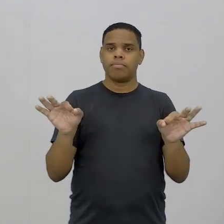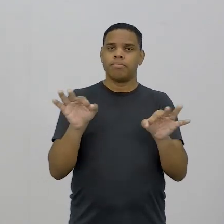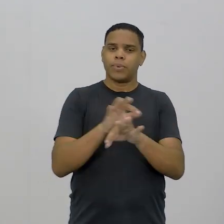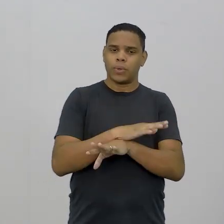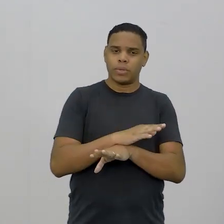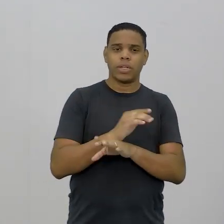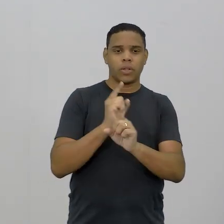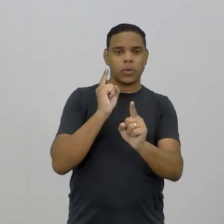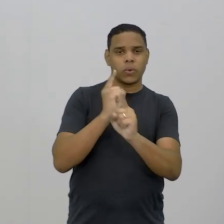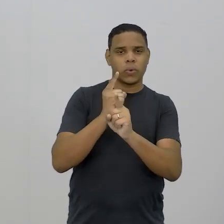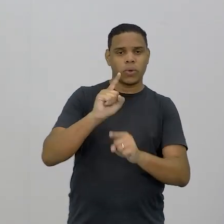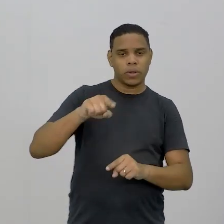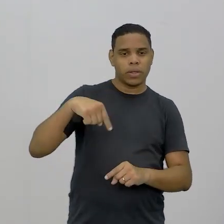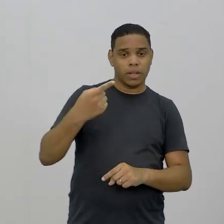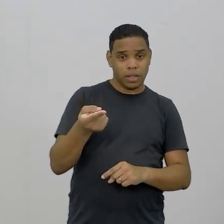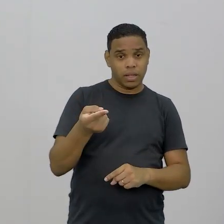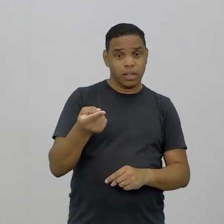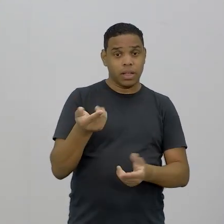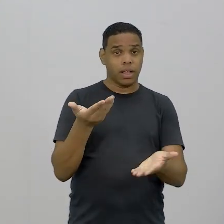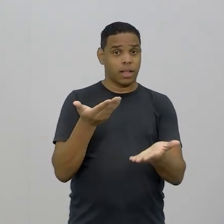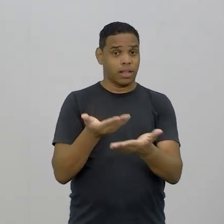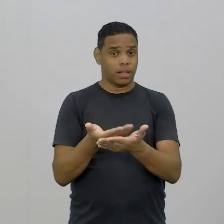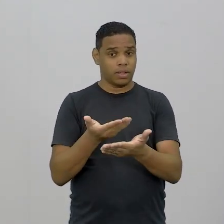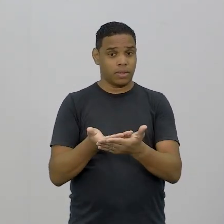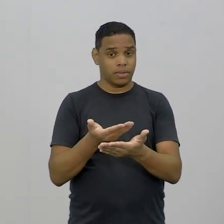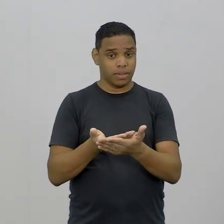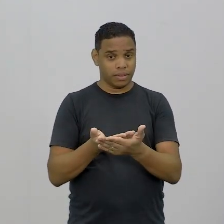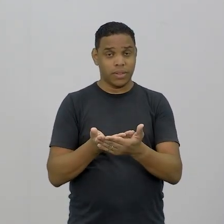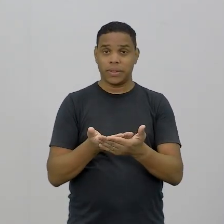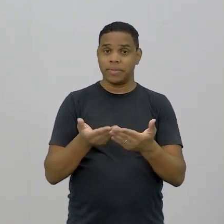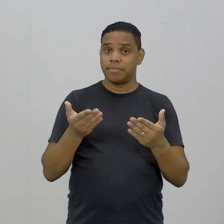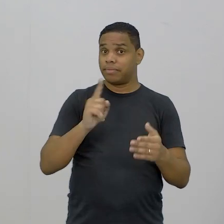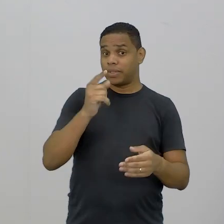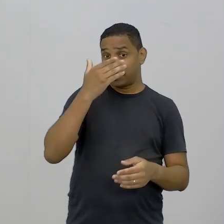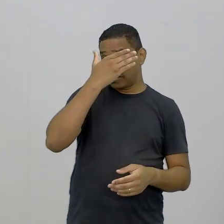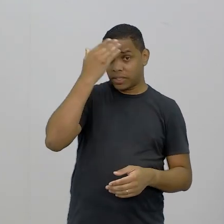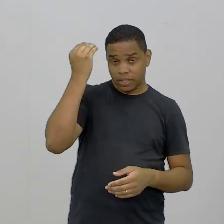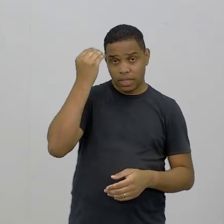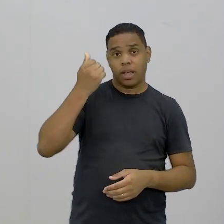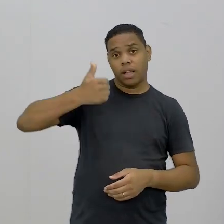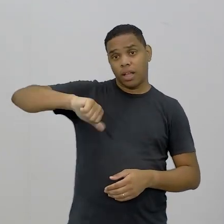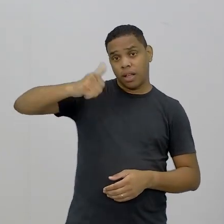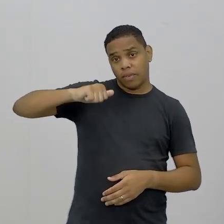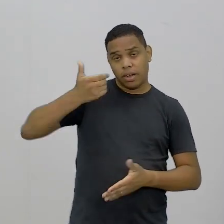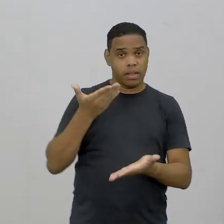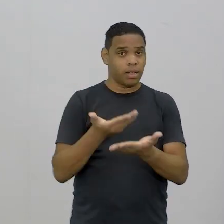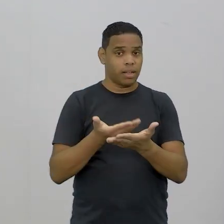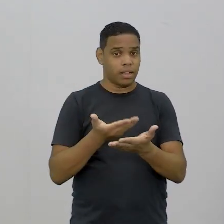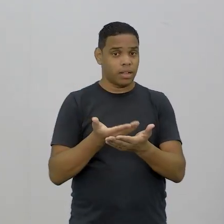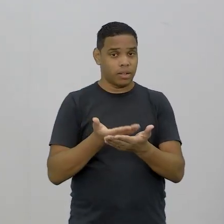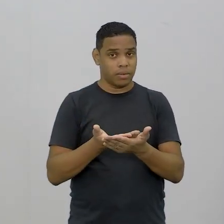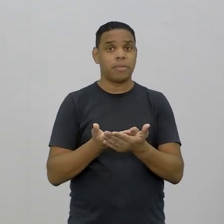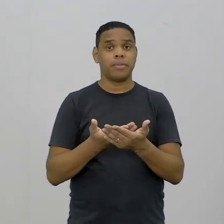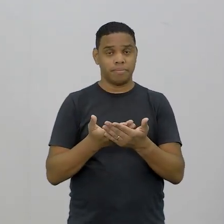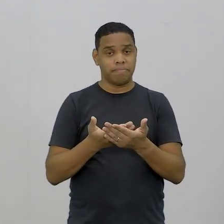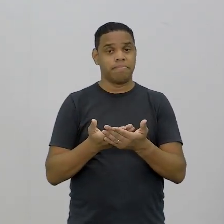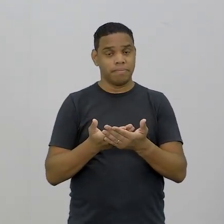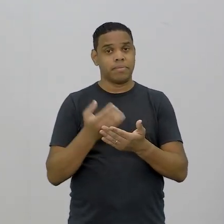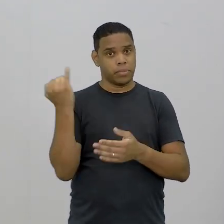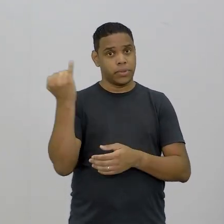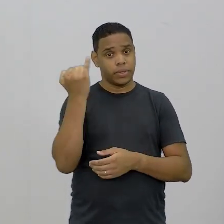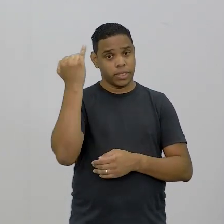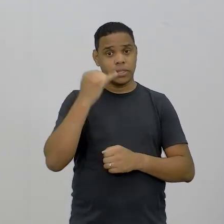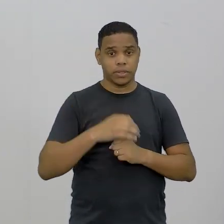né? A gente se encontra então na nossa próxima aula, né? Não esqueçam aí de fazer a avaliação também,